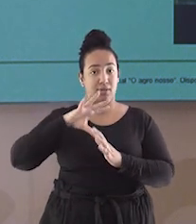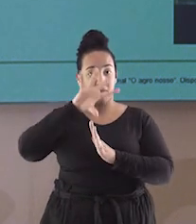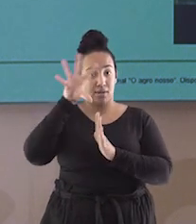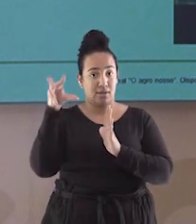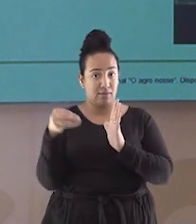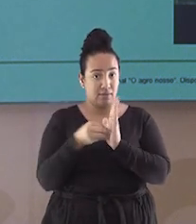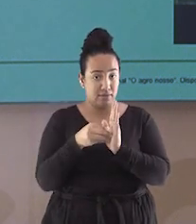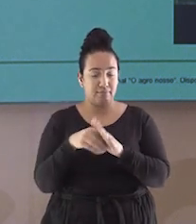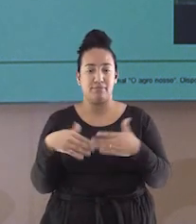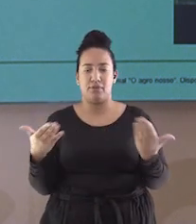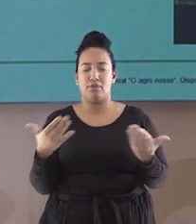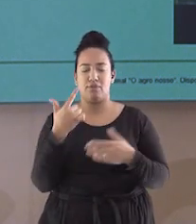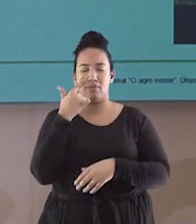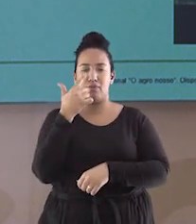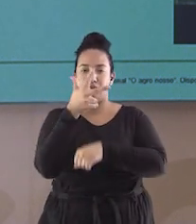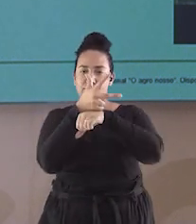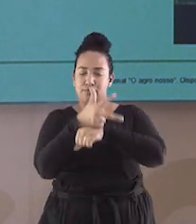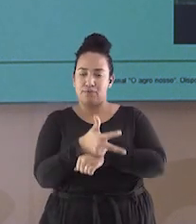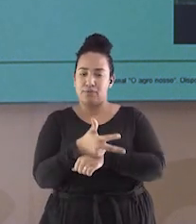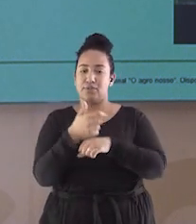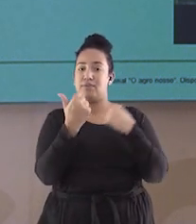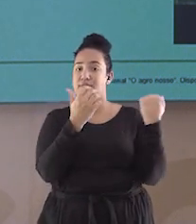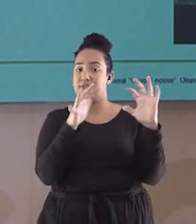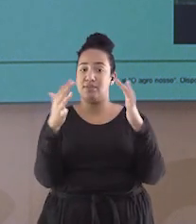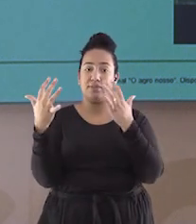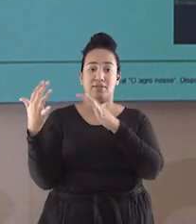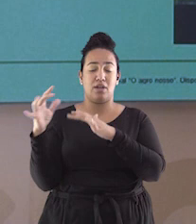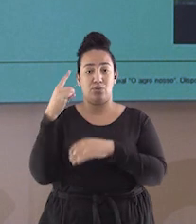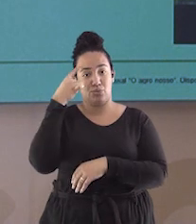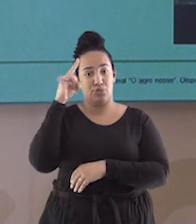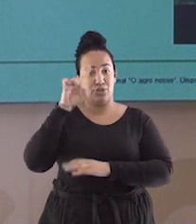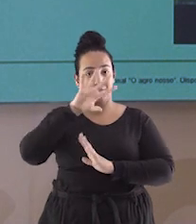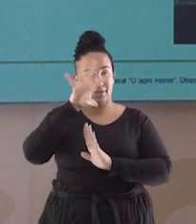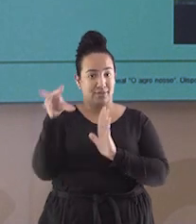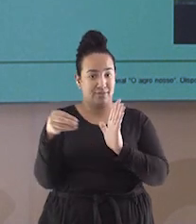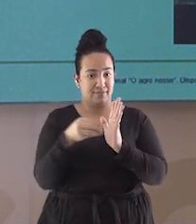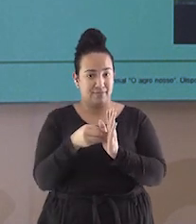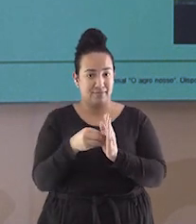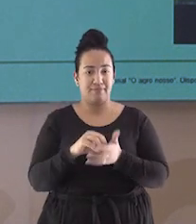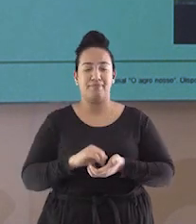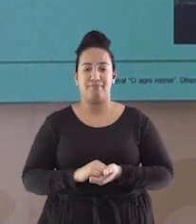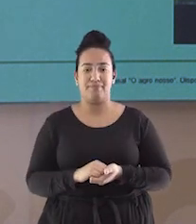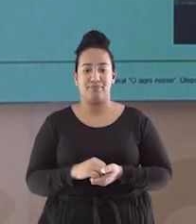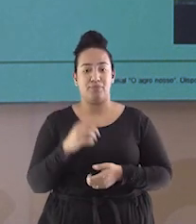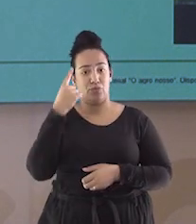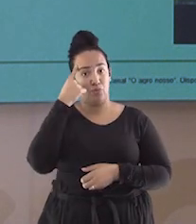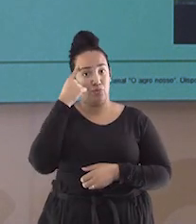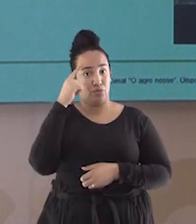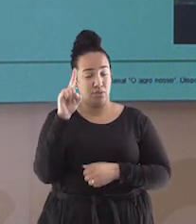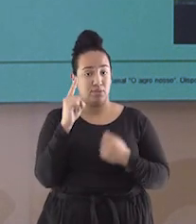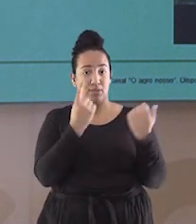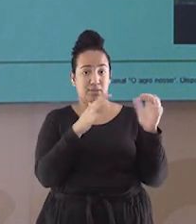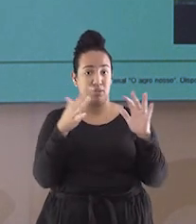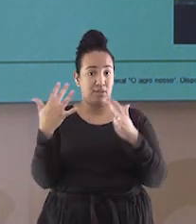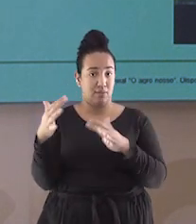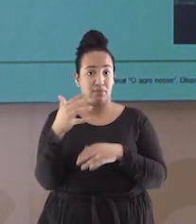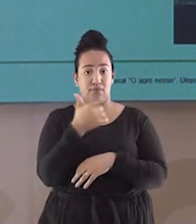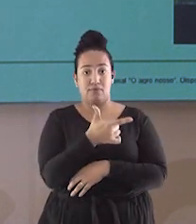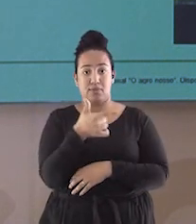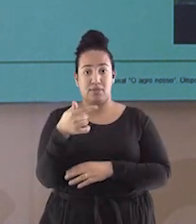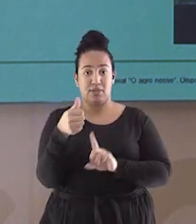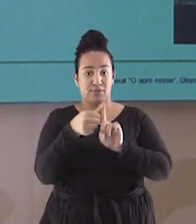ao trecho de um vídeo feito em comemoração ao Dia da Mata Atlântica. A data que é comemorada é 27 de